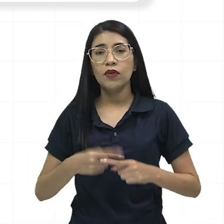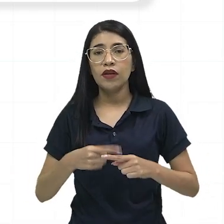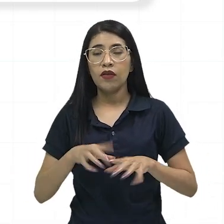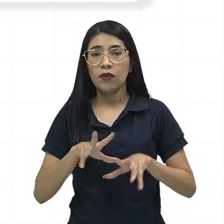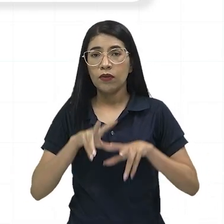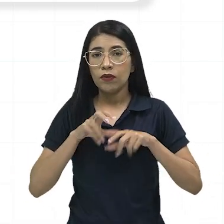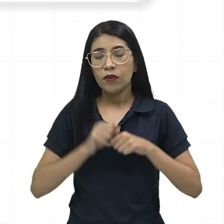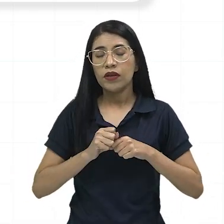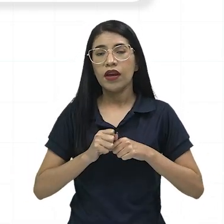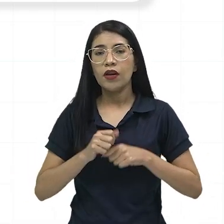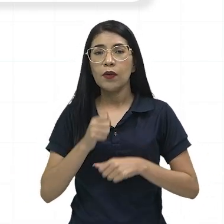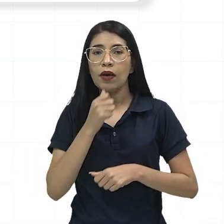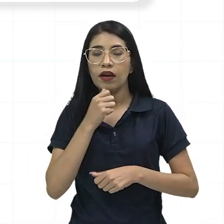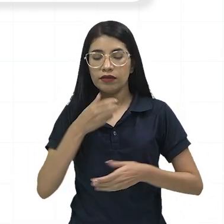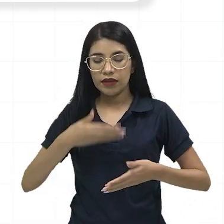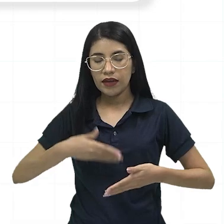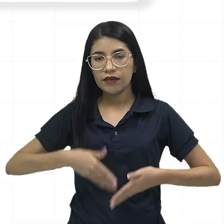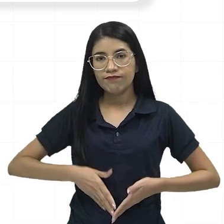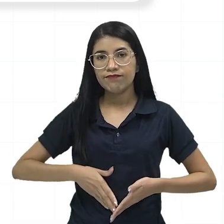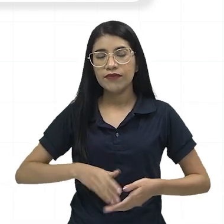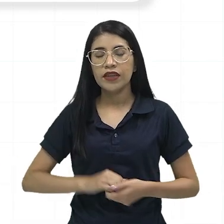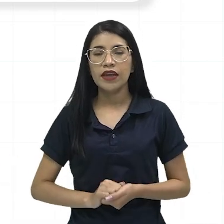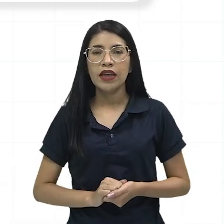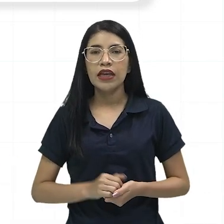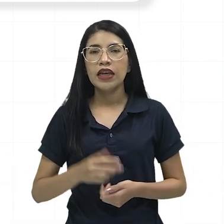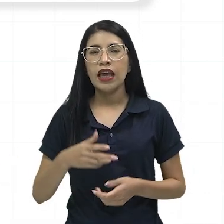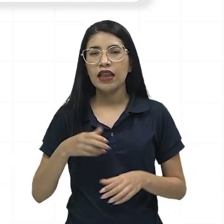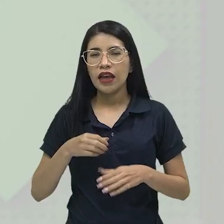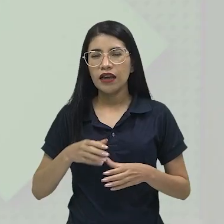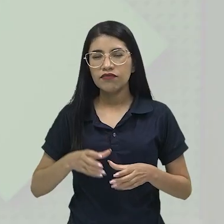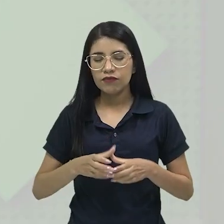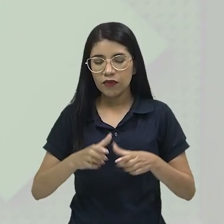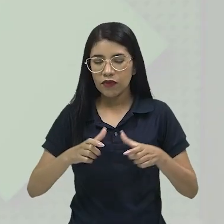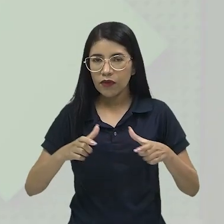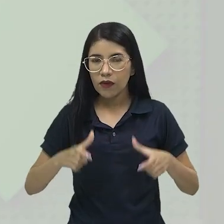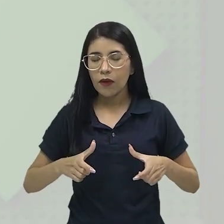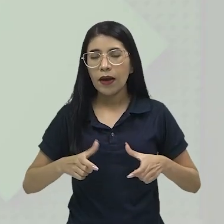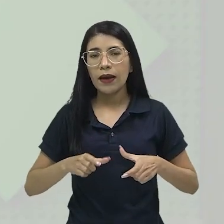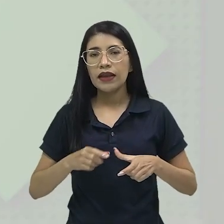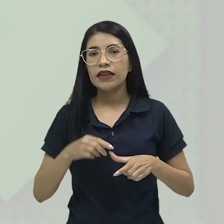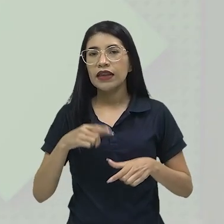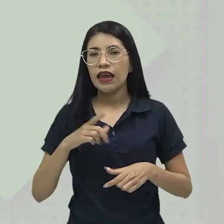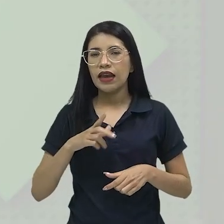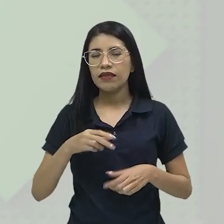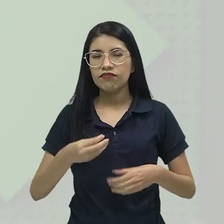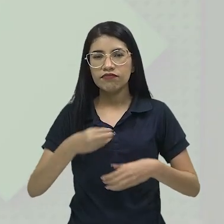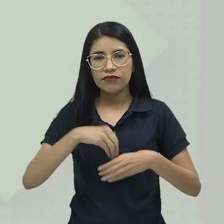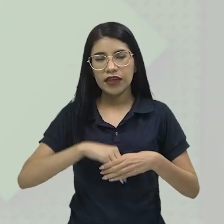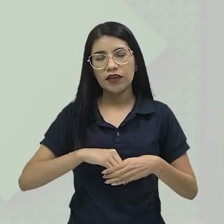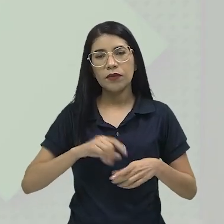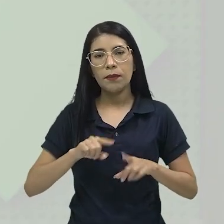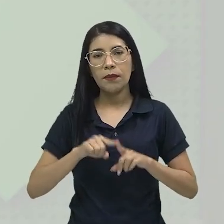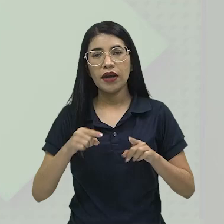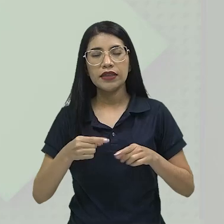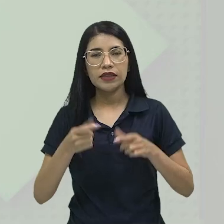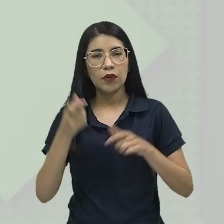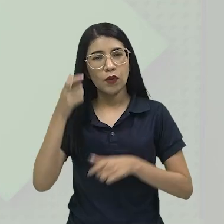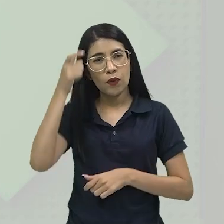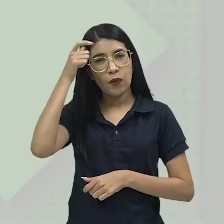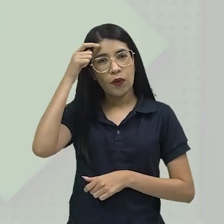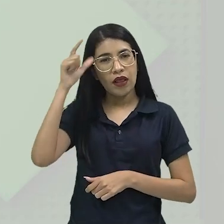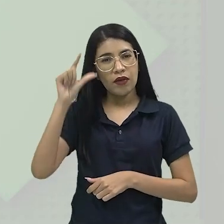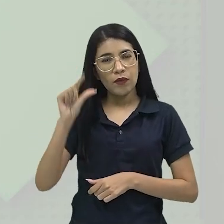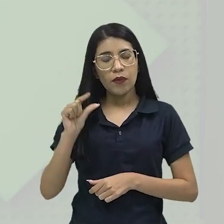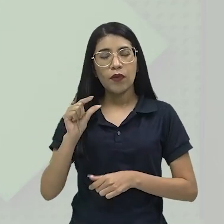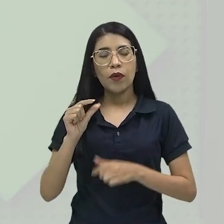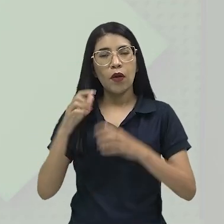criança que se desenvolveu normalmente sem o vírus, né, tendo atingido ela, o crânio vai se